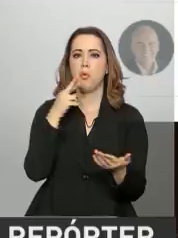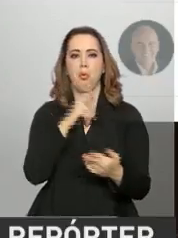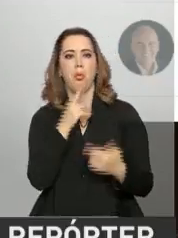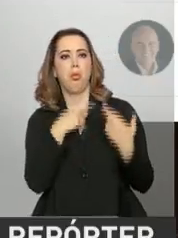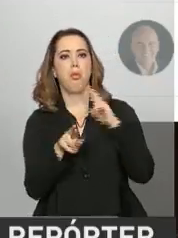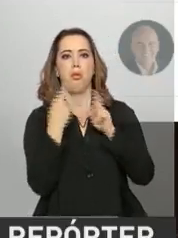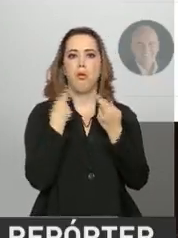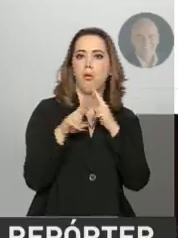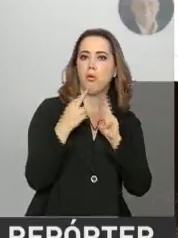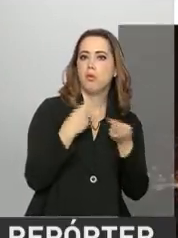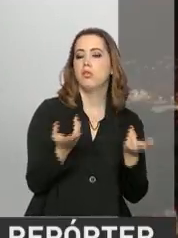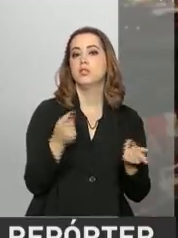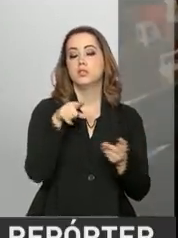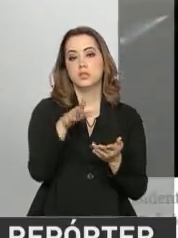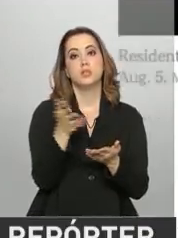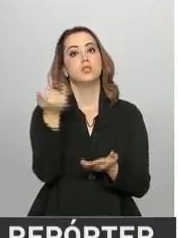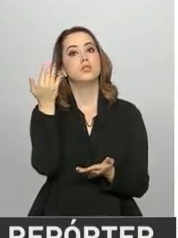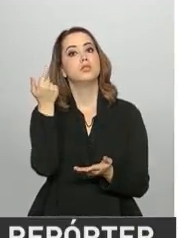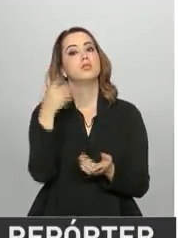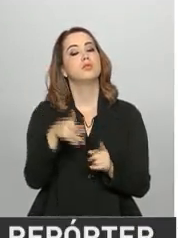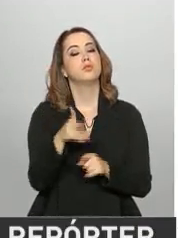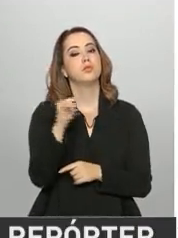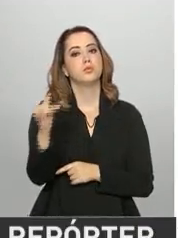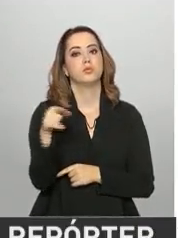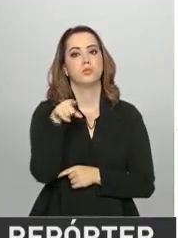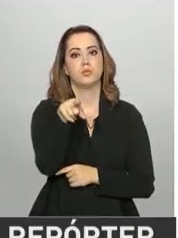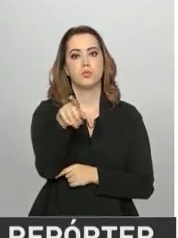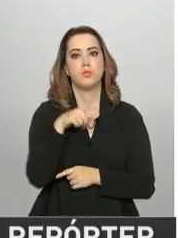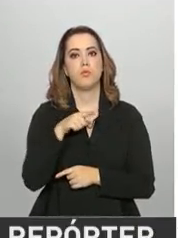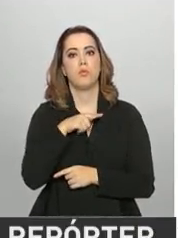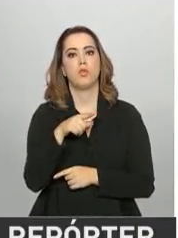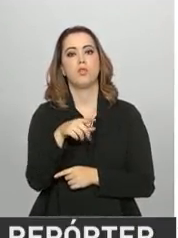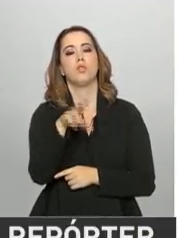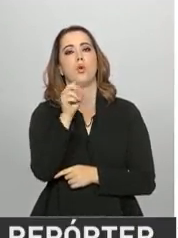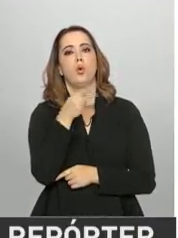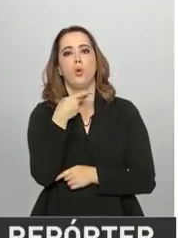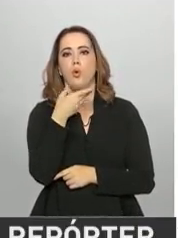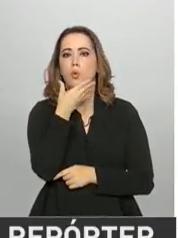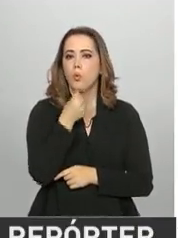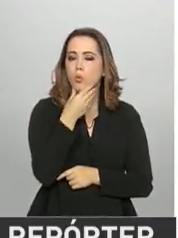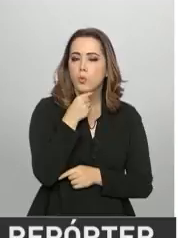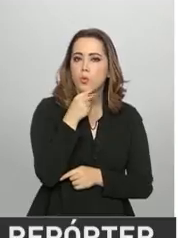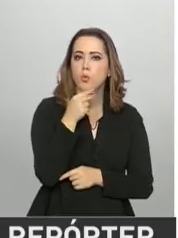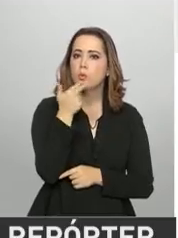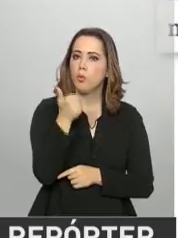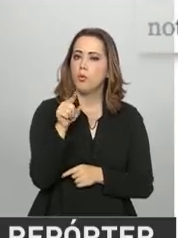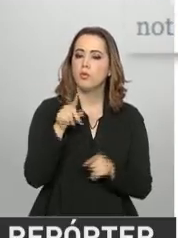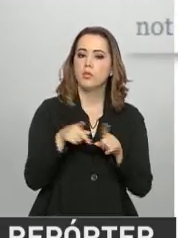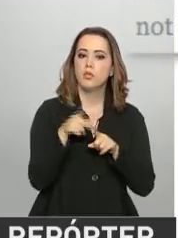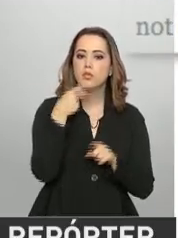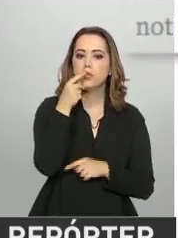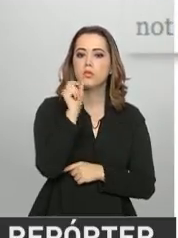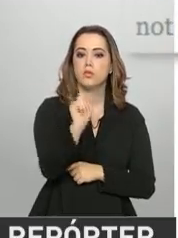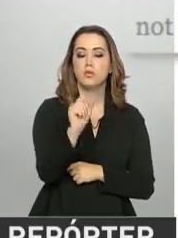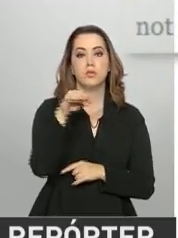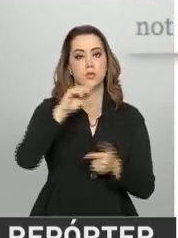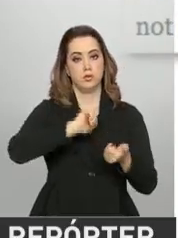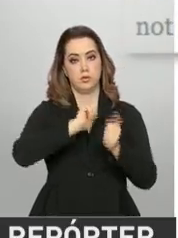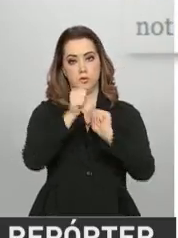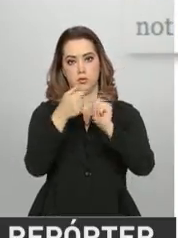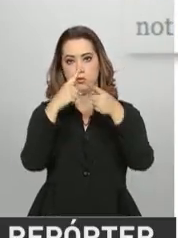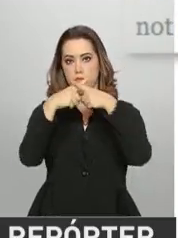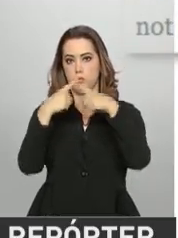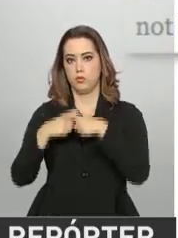veiculadas pelo jornal nos últimos dias o colonista Robert cin diz que os jogos olímpicos do Rio de Janeiro